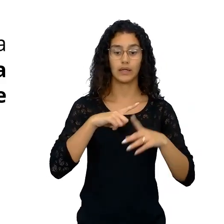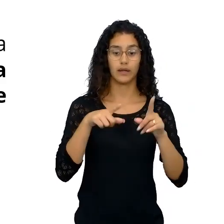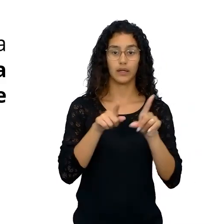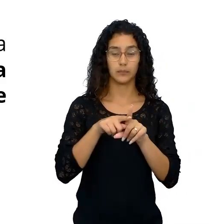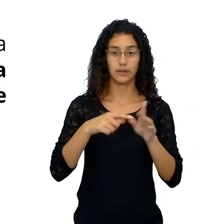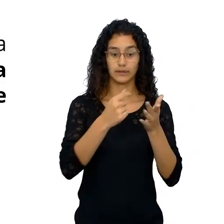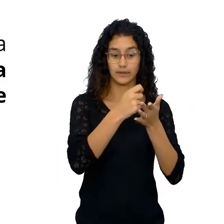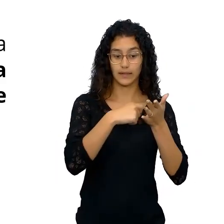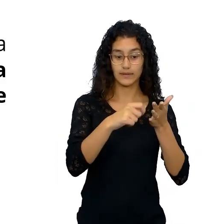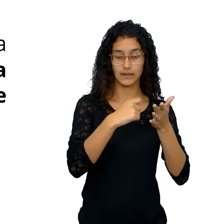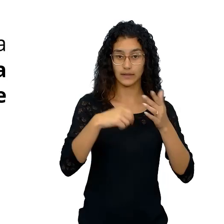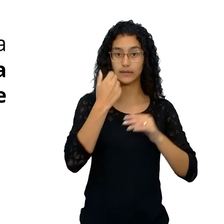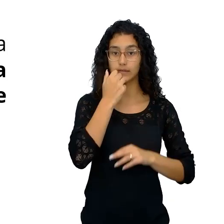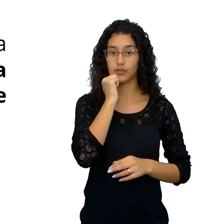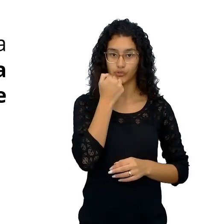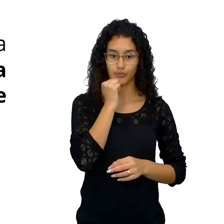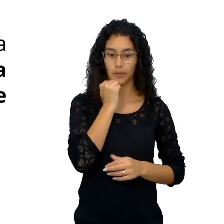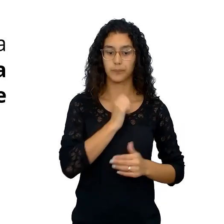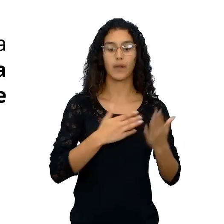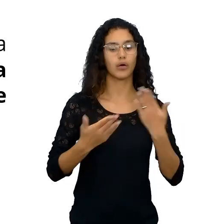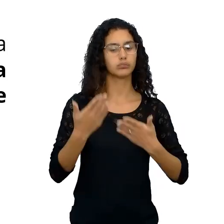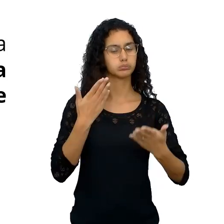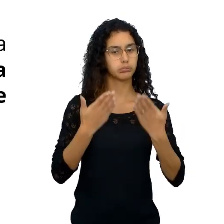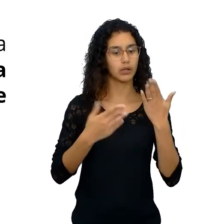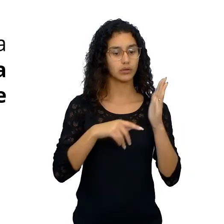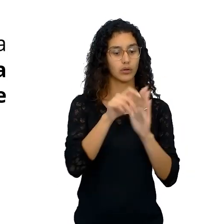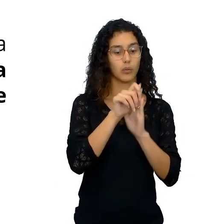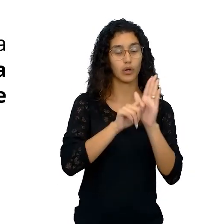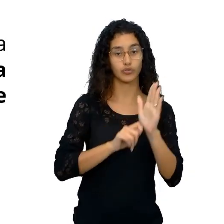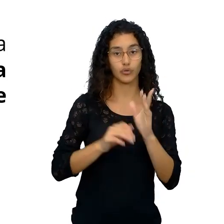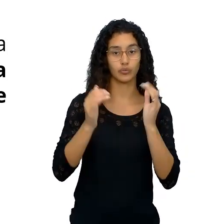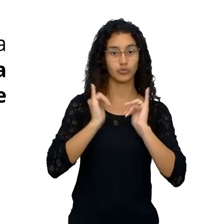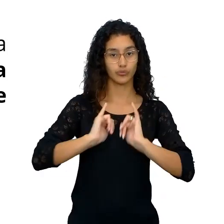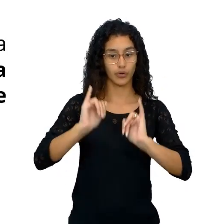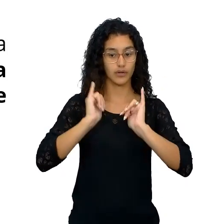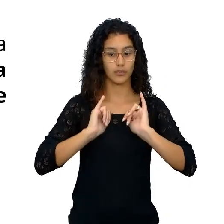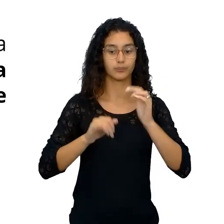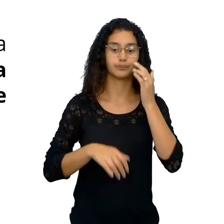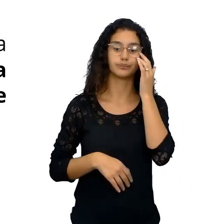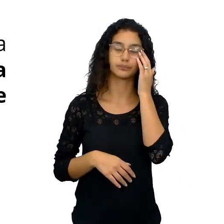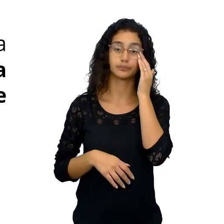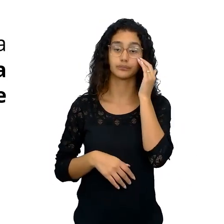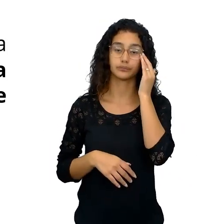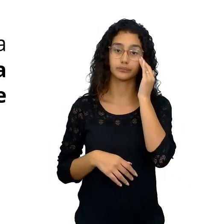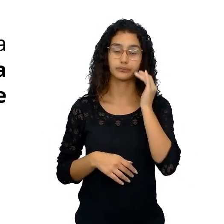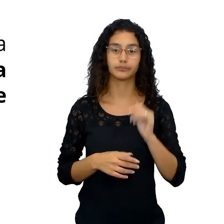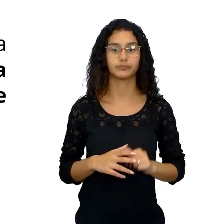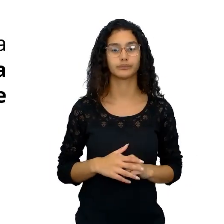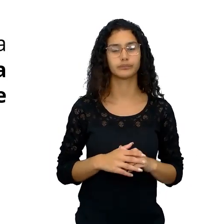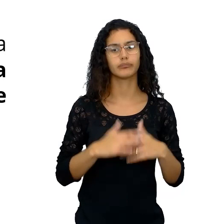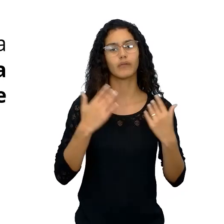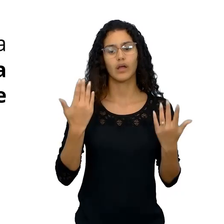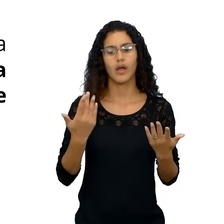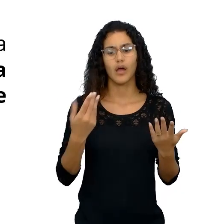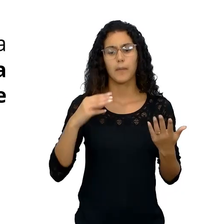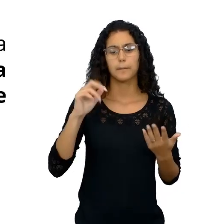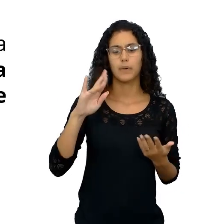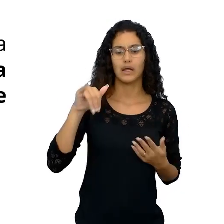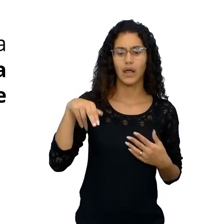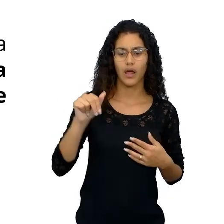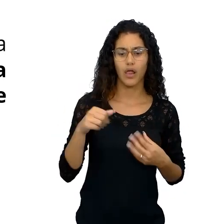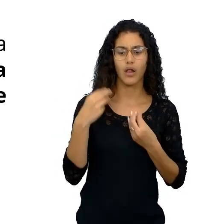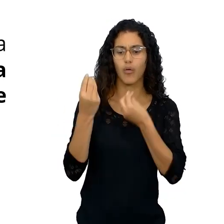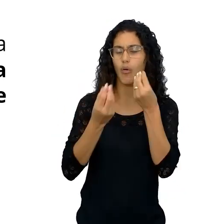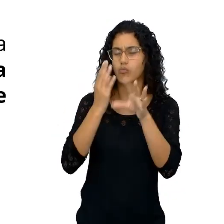da escrita científica, comparando com o artigo de divulgação. Então, né? Ai, mas Mariana, como que